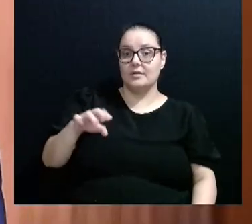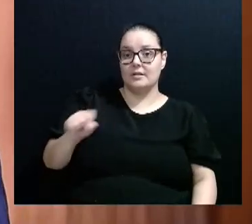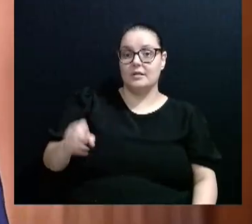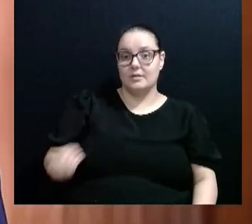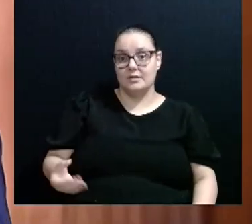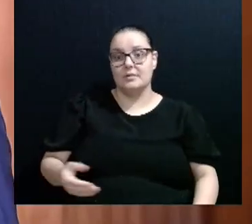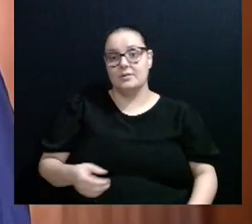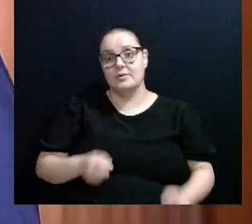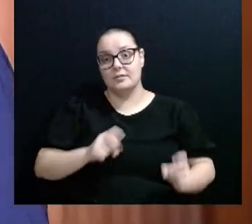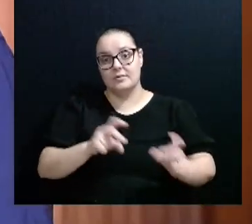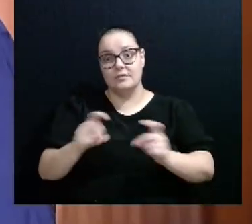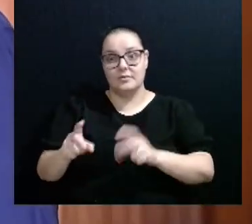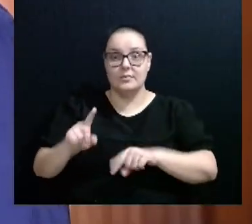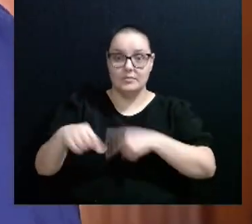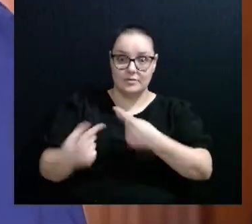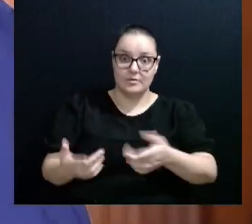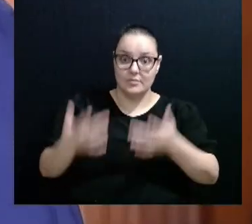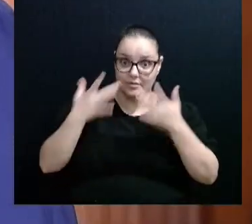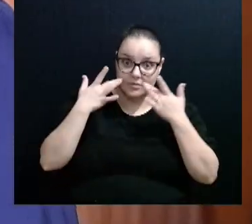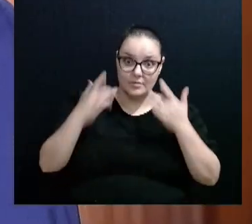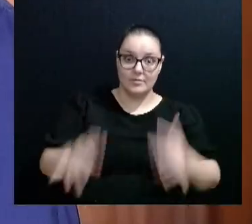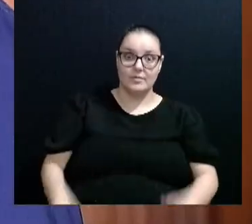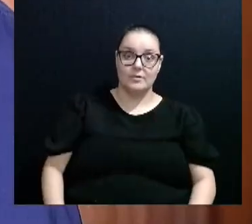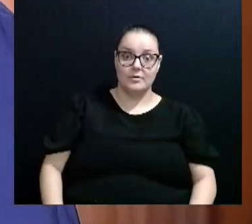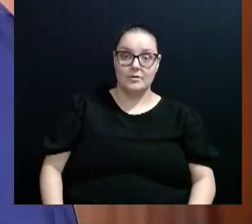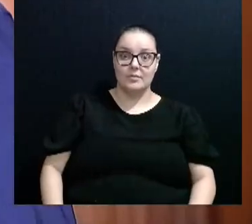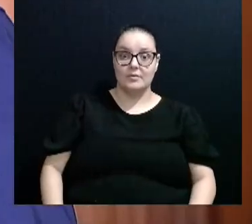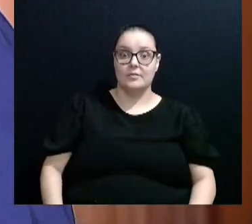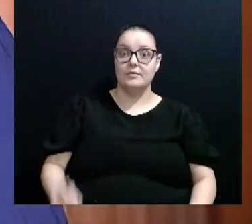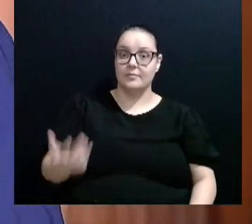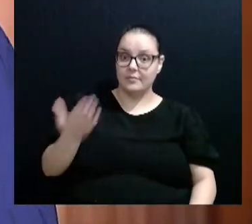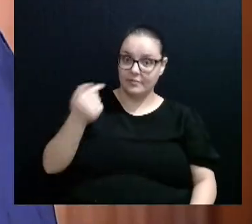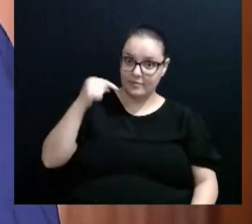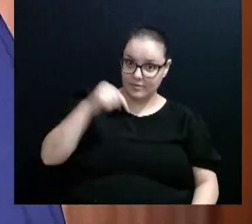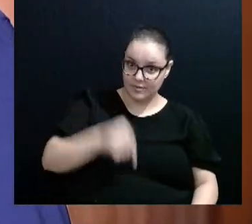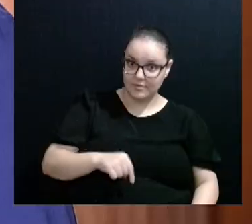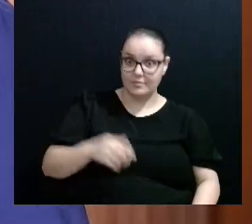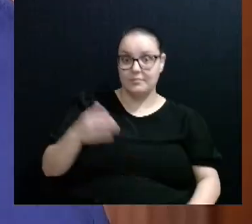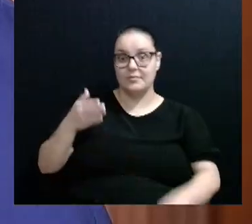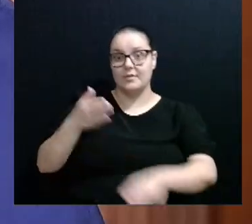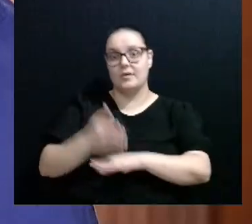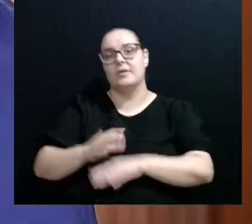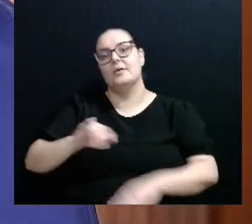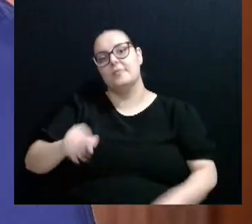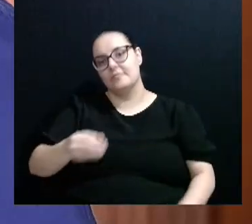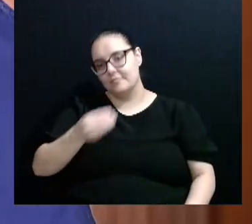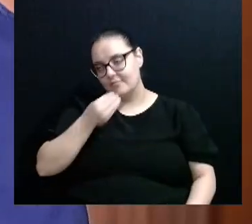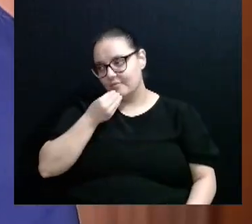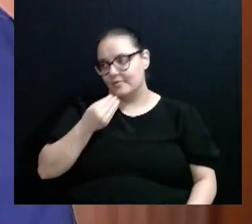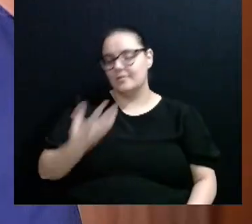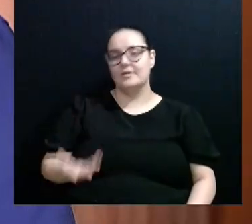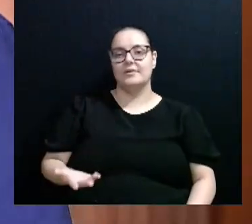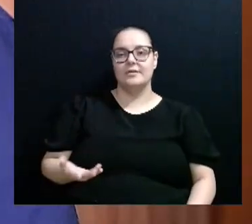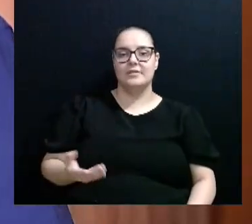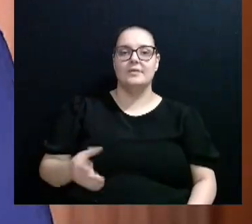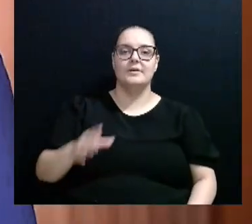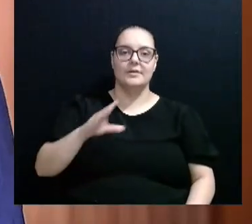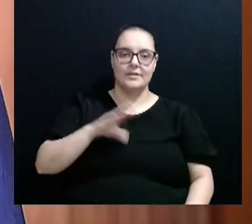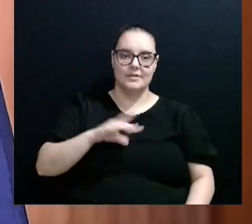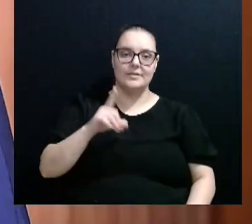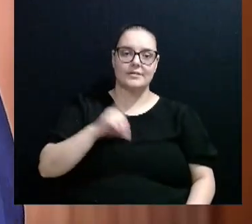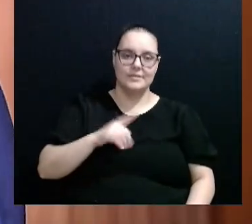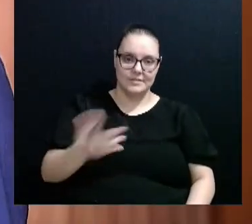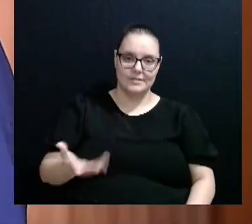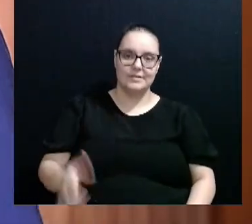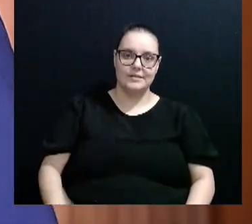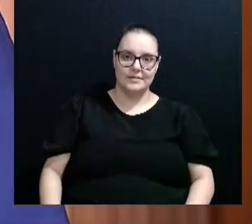espetáculos, só adquirir os ingressos, vir participar, aproveitar a oportunidade que a cidade está tendo de ter esse momento